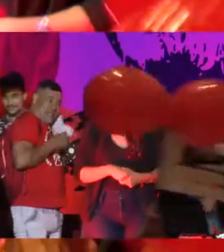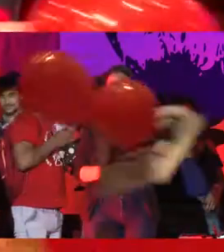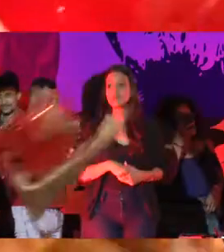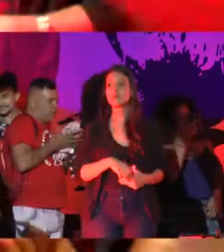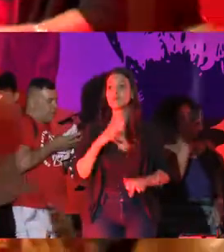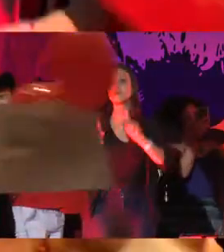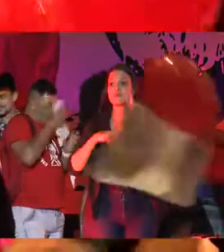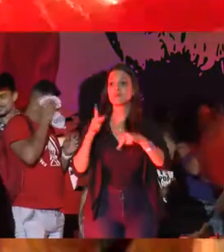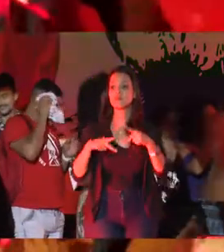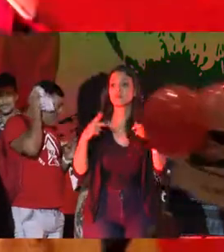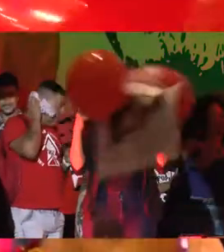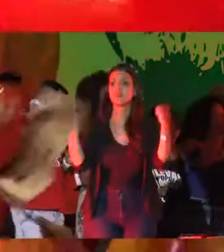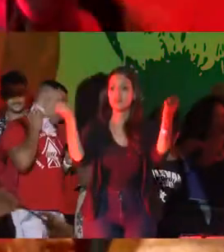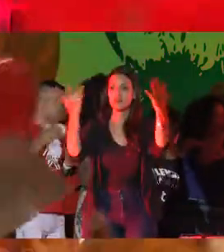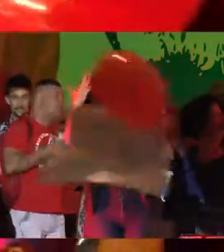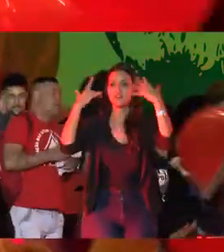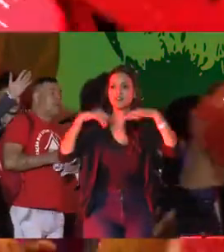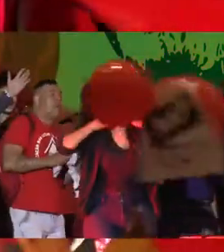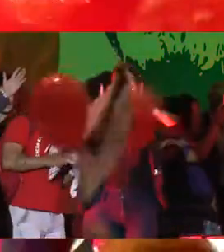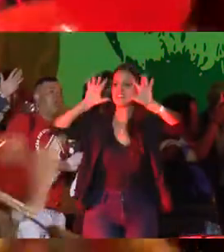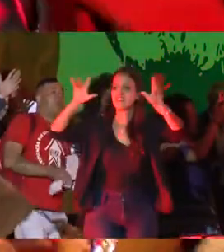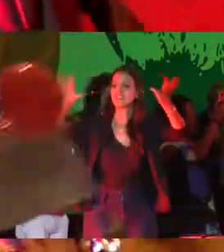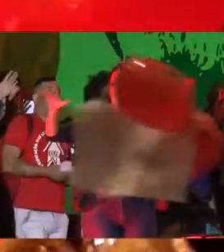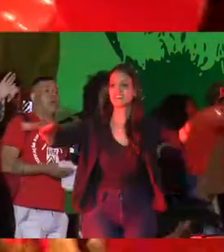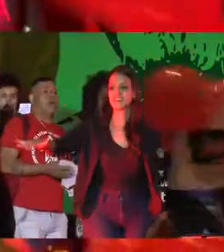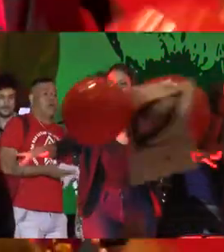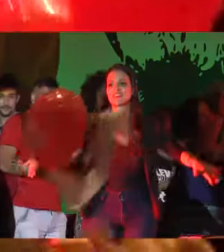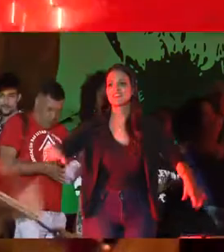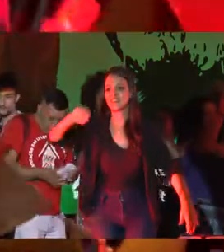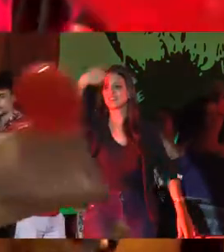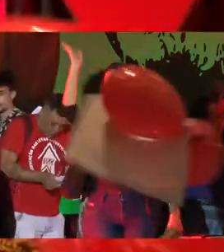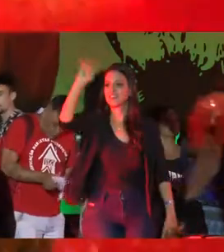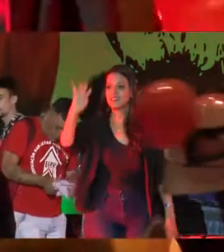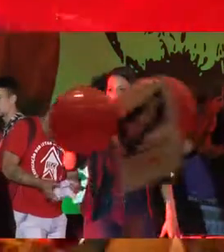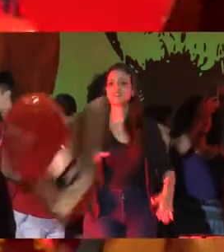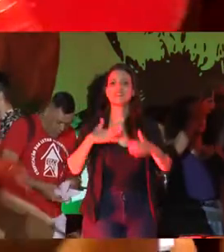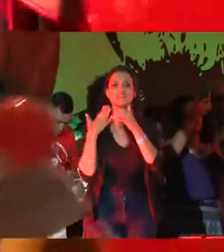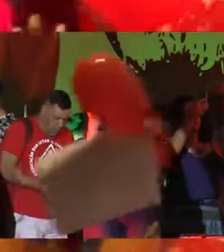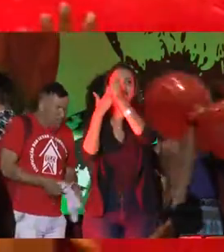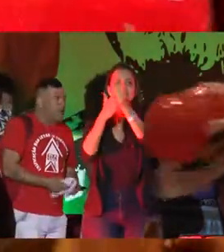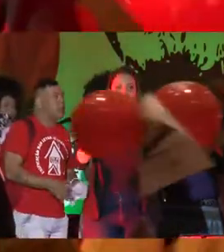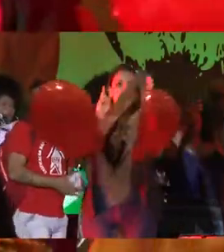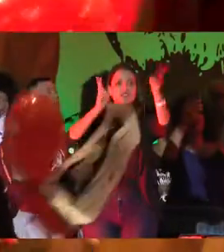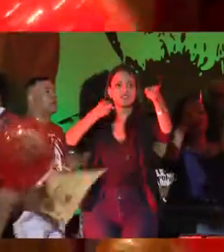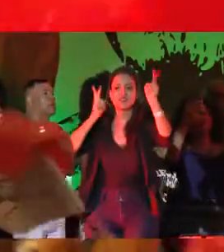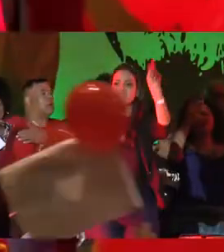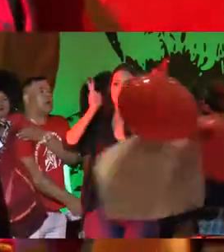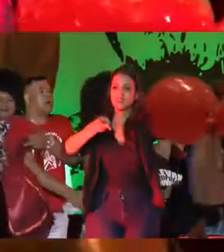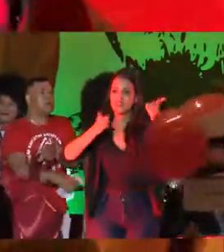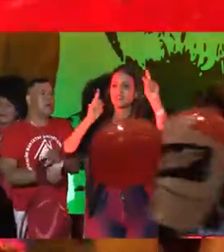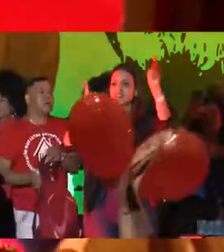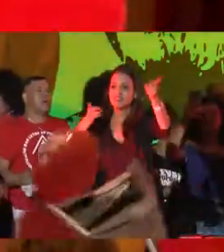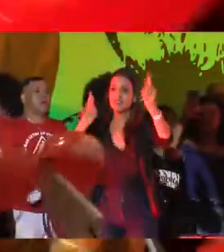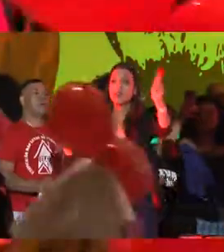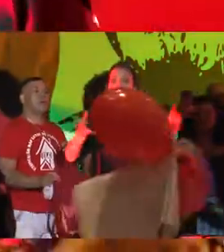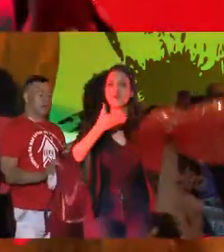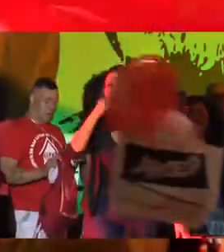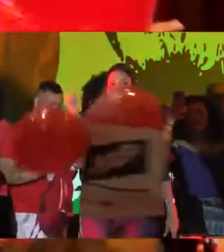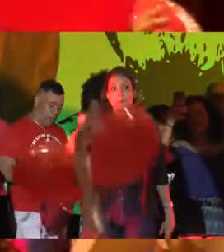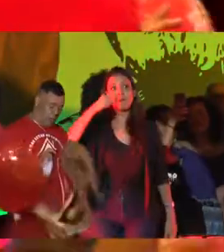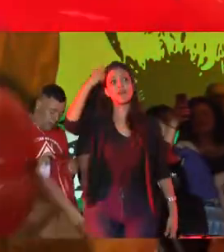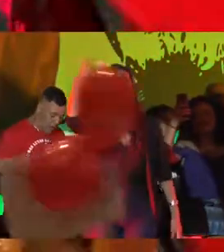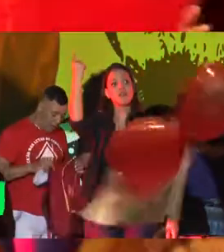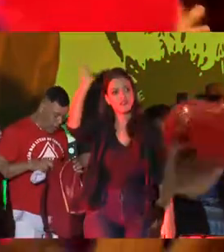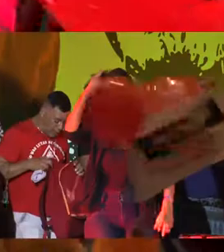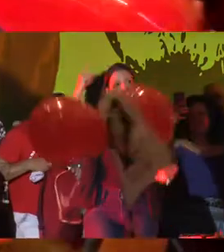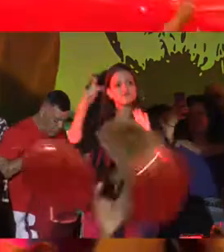por nós. O Brasil quer seguir em frente com o primeiro homem do